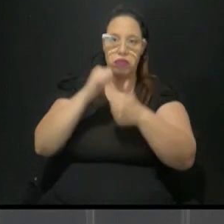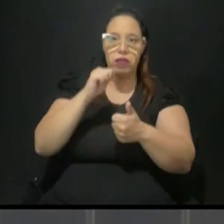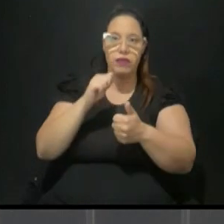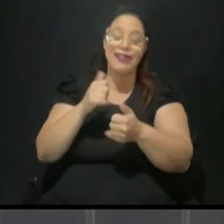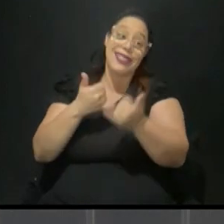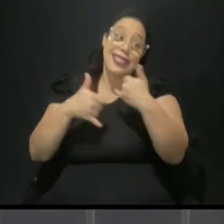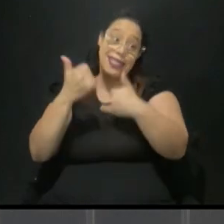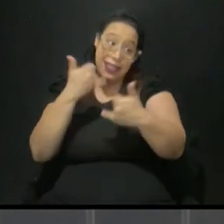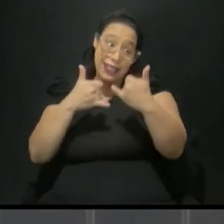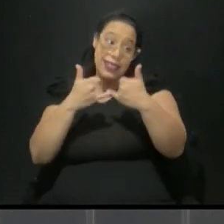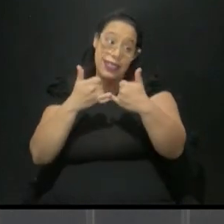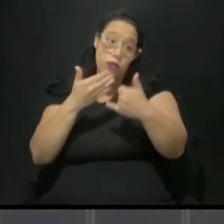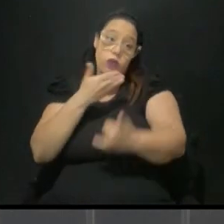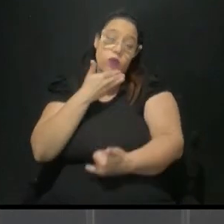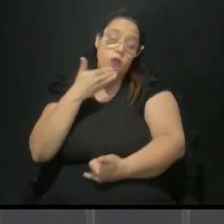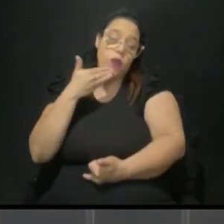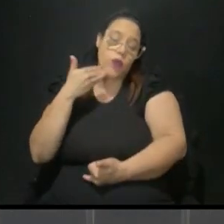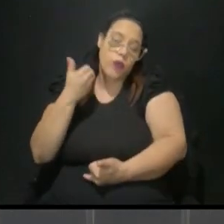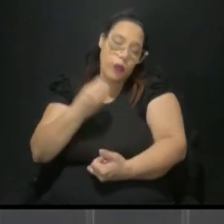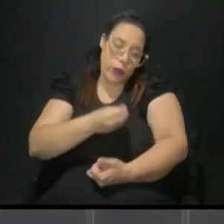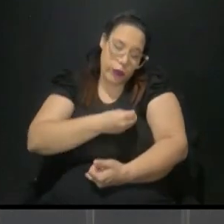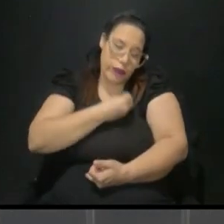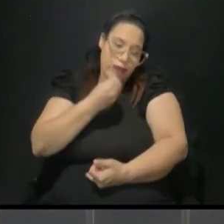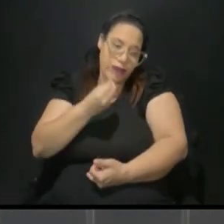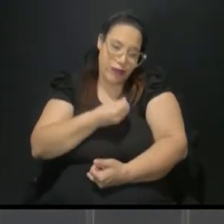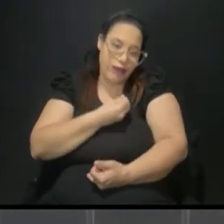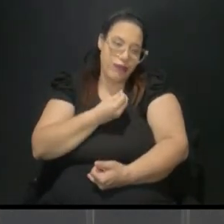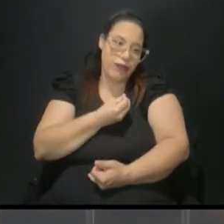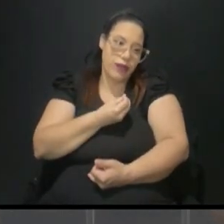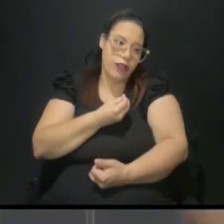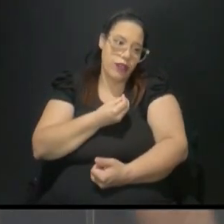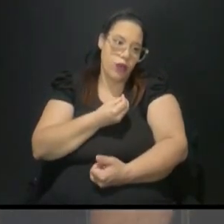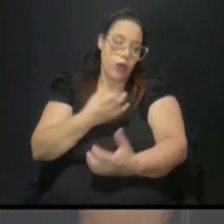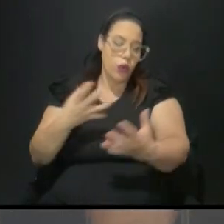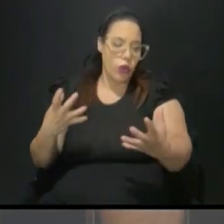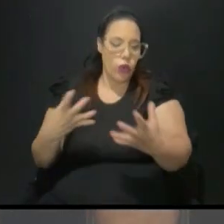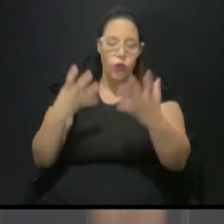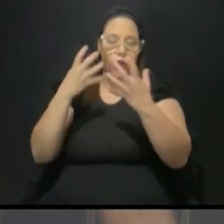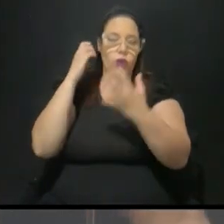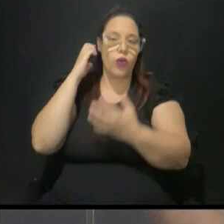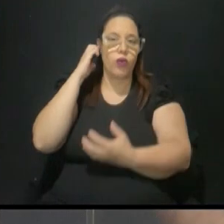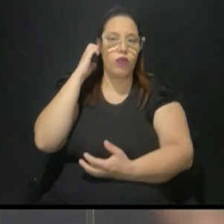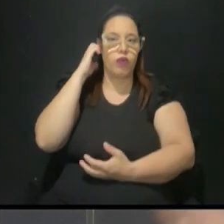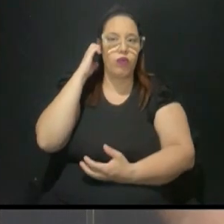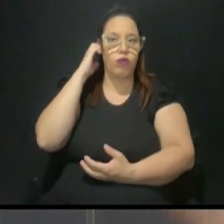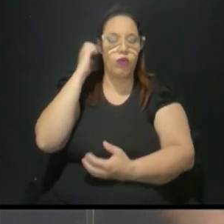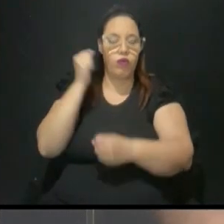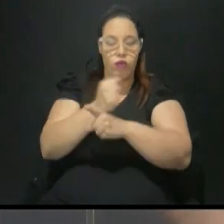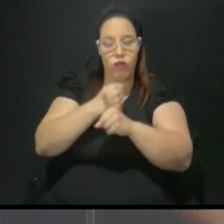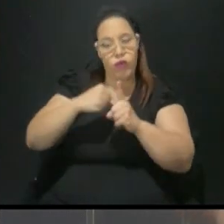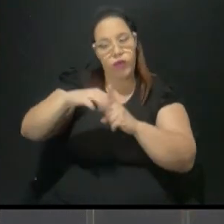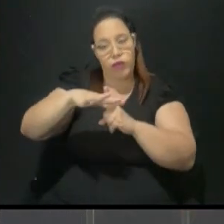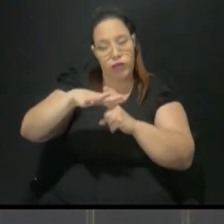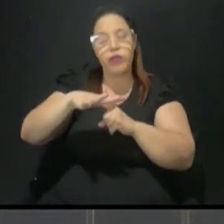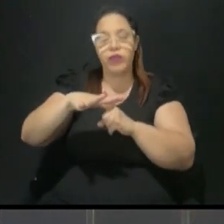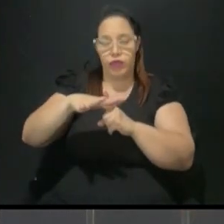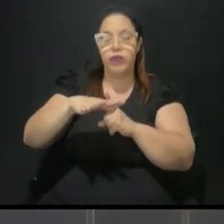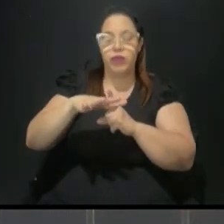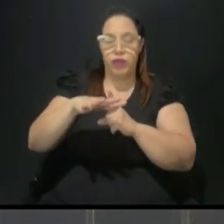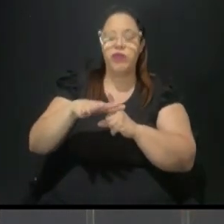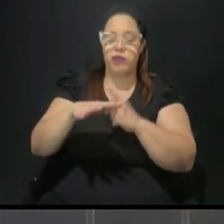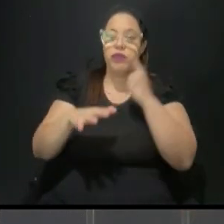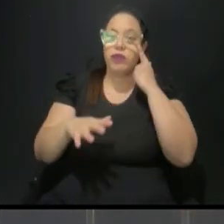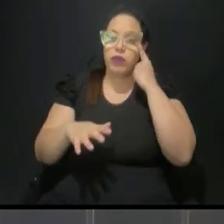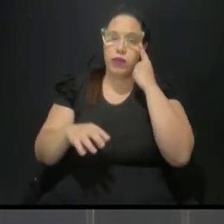melhoria da qualidade de vida, da integração, dos aspectos sociais, né? Então, o quanto o